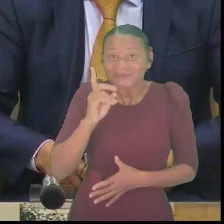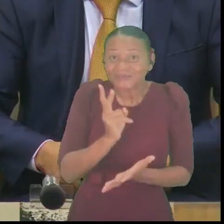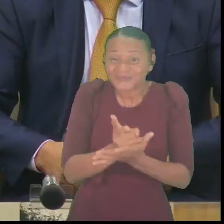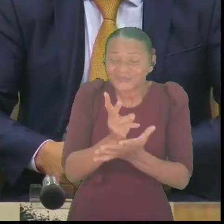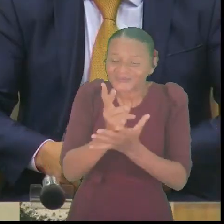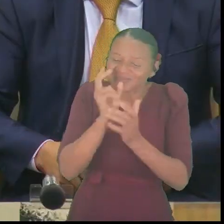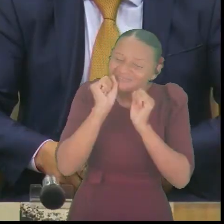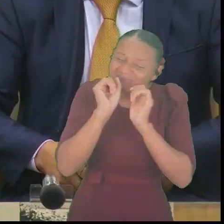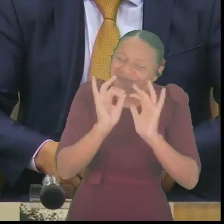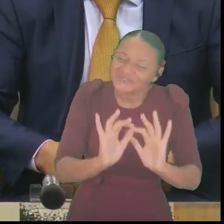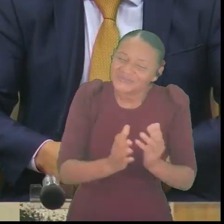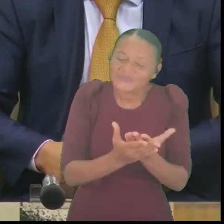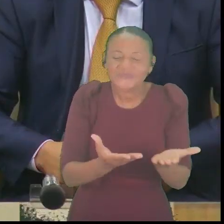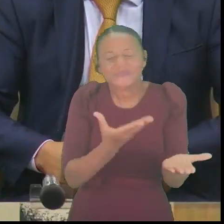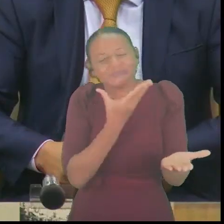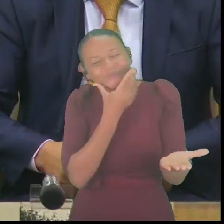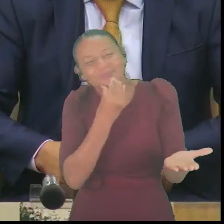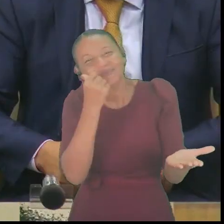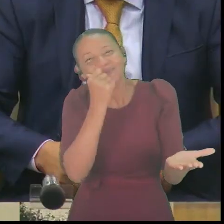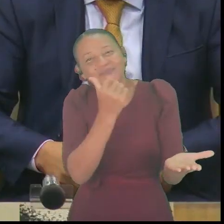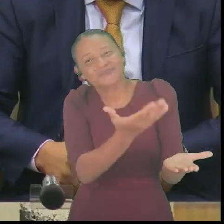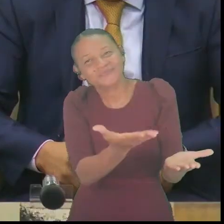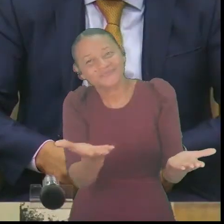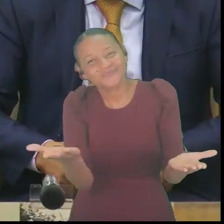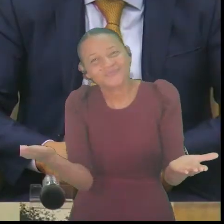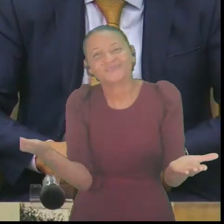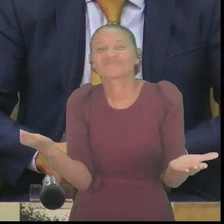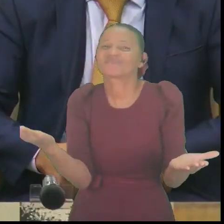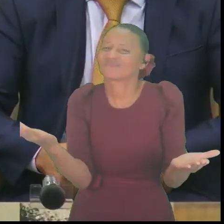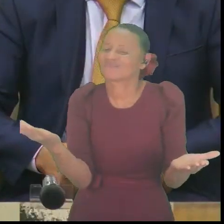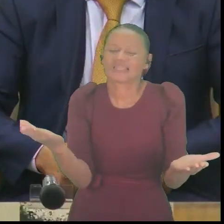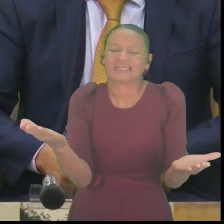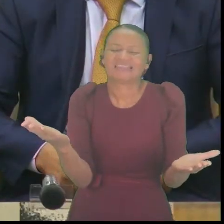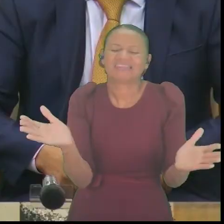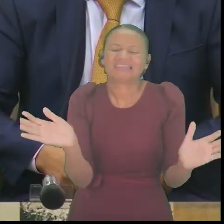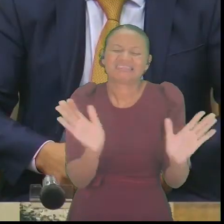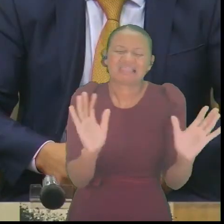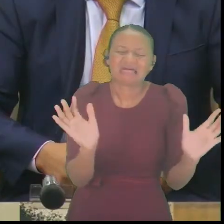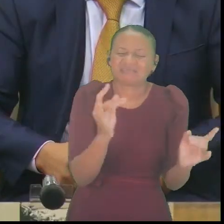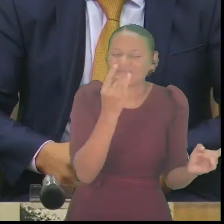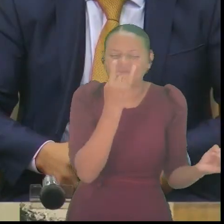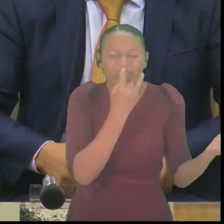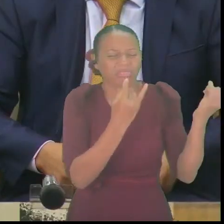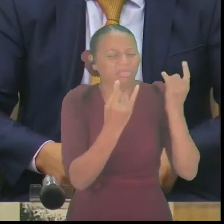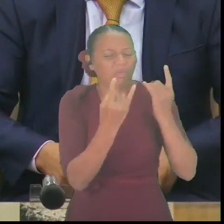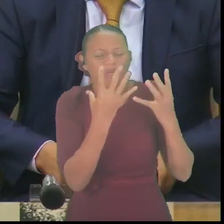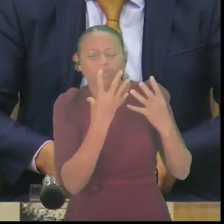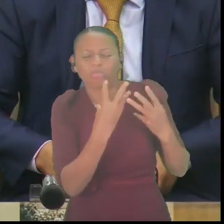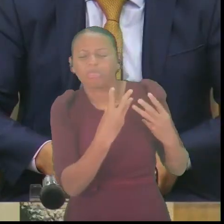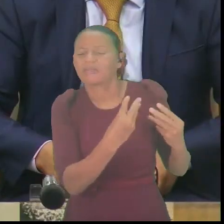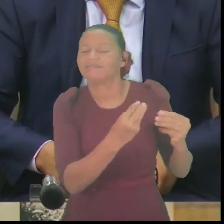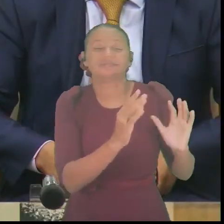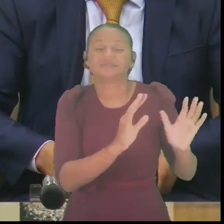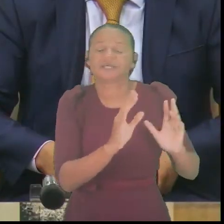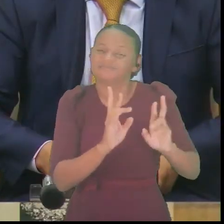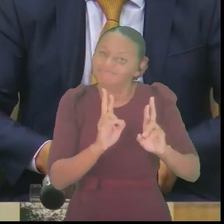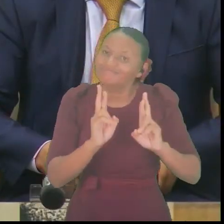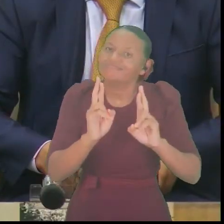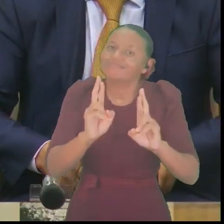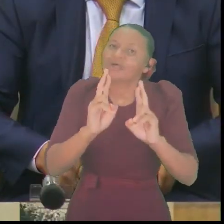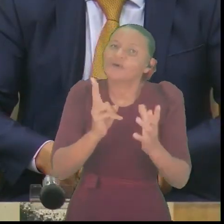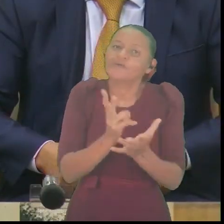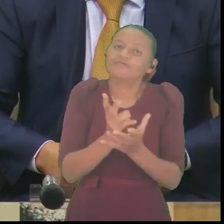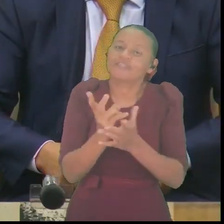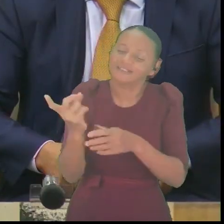os senhores, as senhoras. Que nada venha roubar da nossa mente a nossa maior esperança,